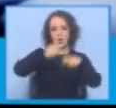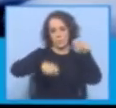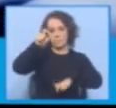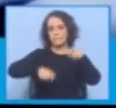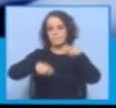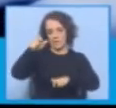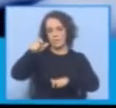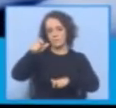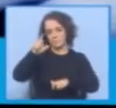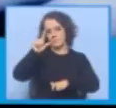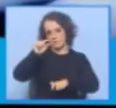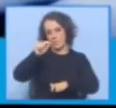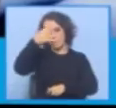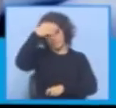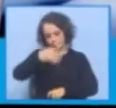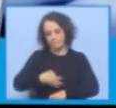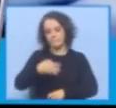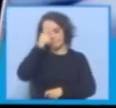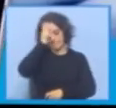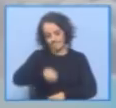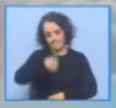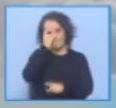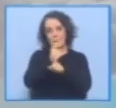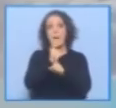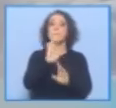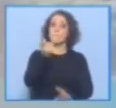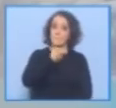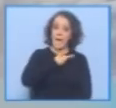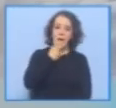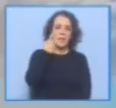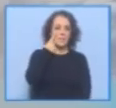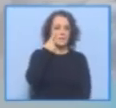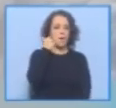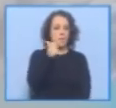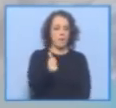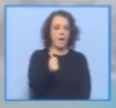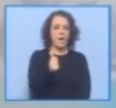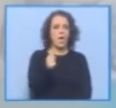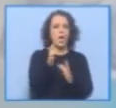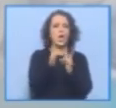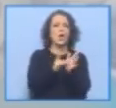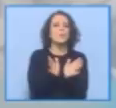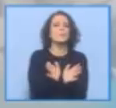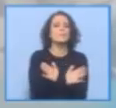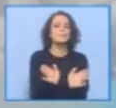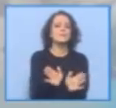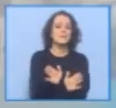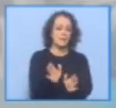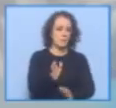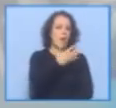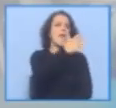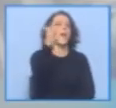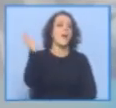no sentido de divindade, não? Temos é que estar muito atentos para perceber onde é que está o presépio nestes dias que habitamos, não